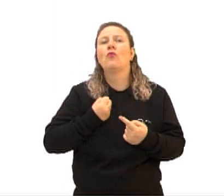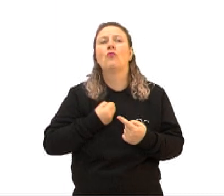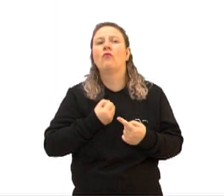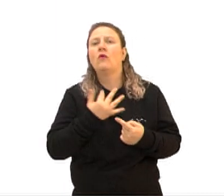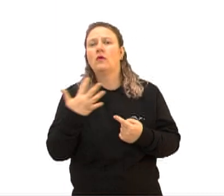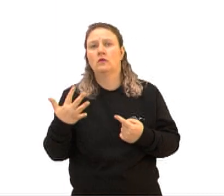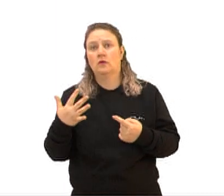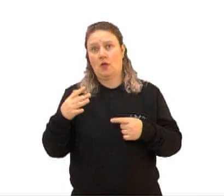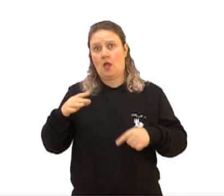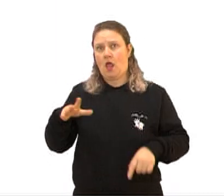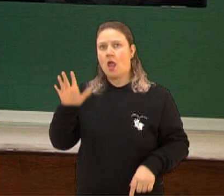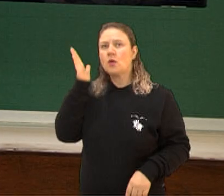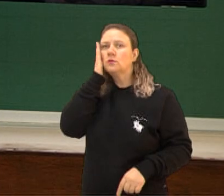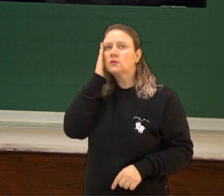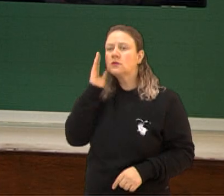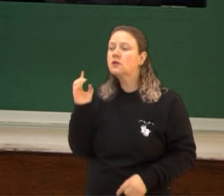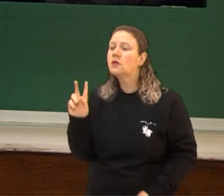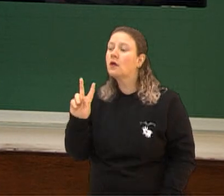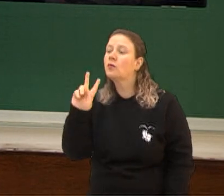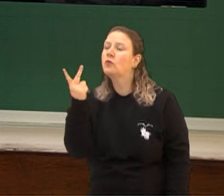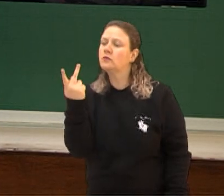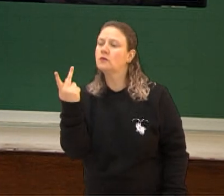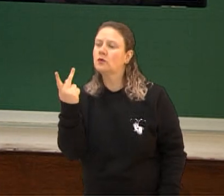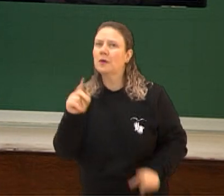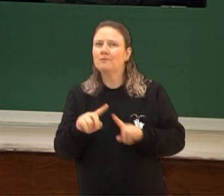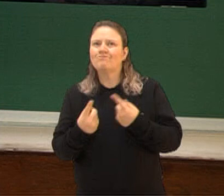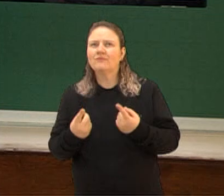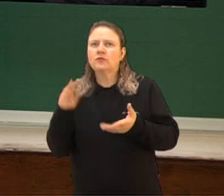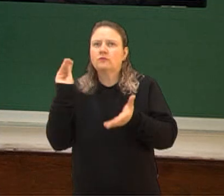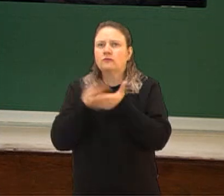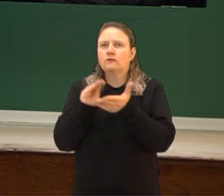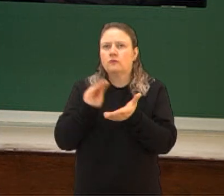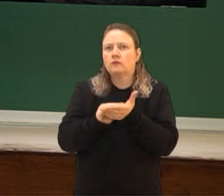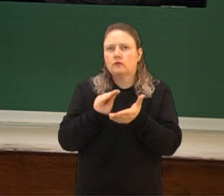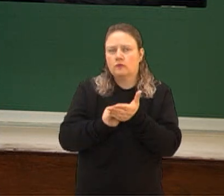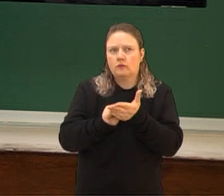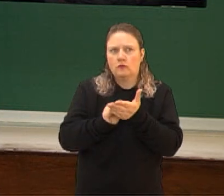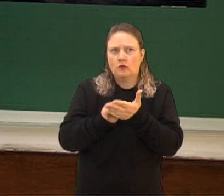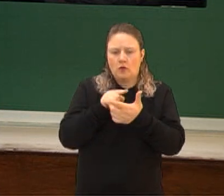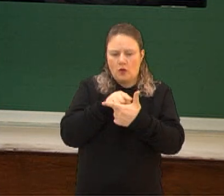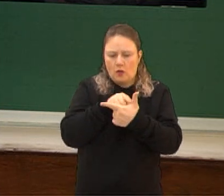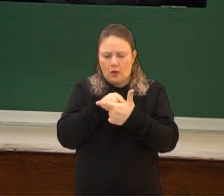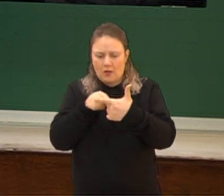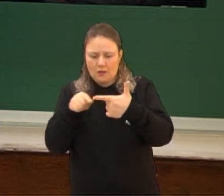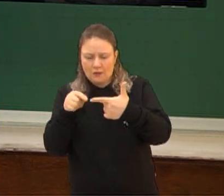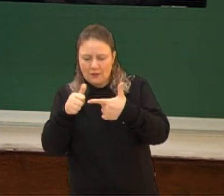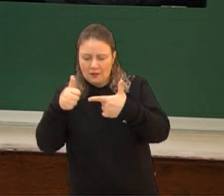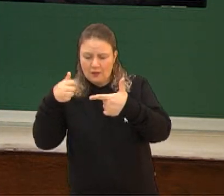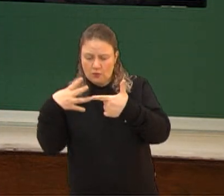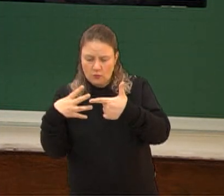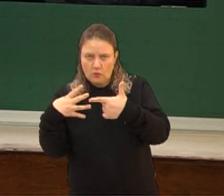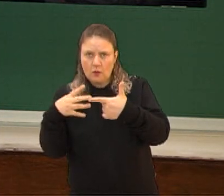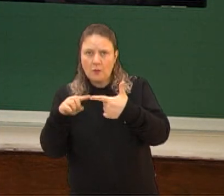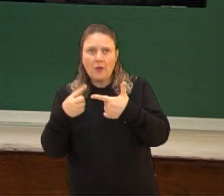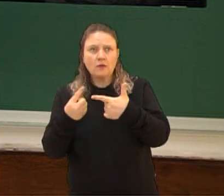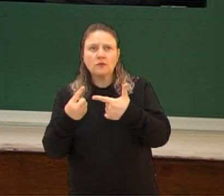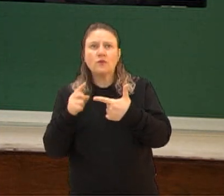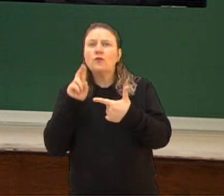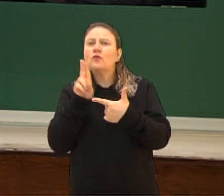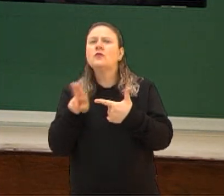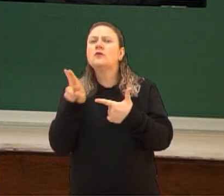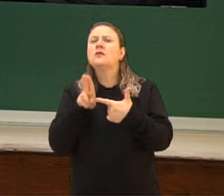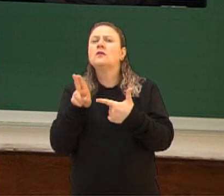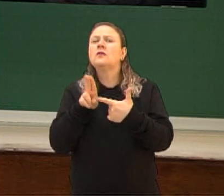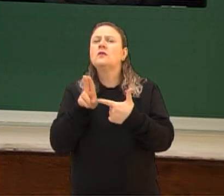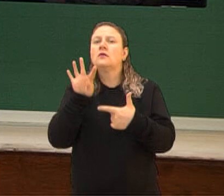tenho aqui a altura, esse trecho. Aqui eu não tenho. Eu sei que ela tem como 14 aqui nessa aresta, mas aqui eu não sei. O que eu vou usar aqui? Eu vou usar o